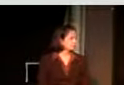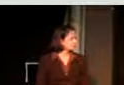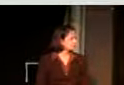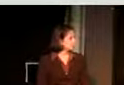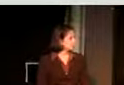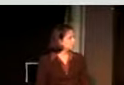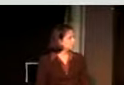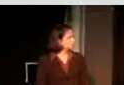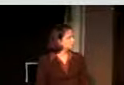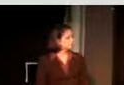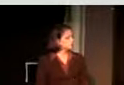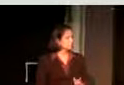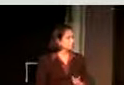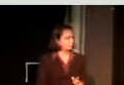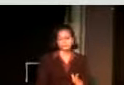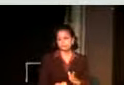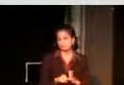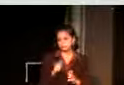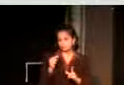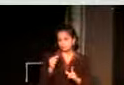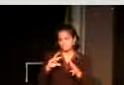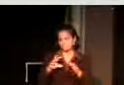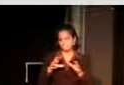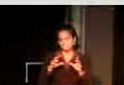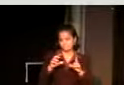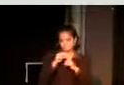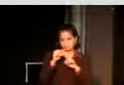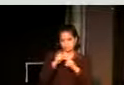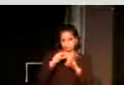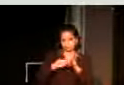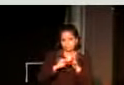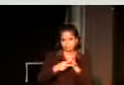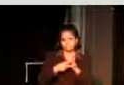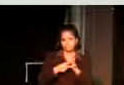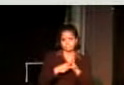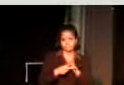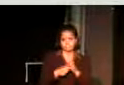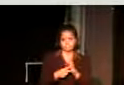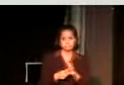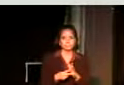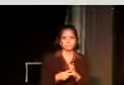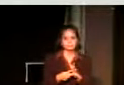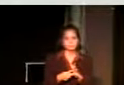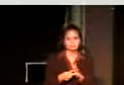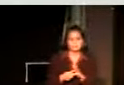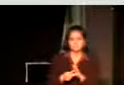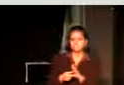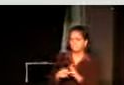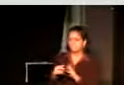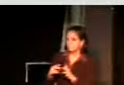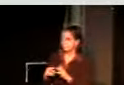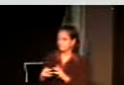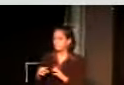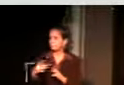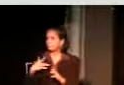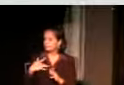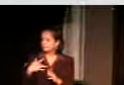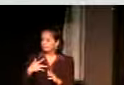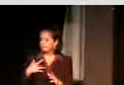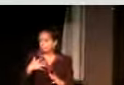o primeiro a primeira definição que eu trago aqui é essa de maneira geral misericordiosa